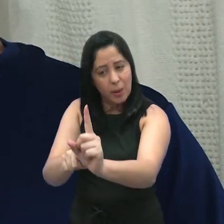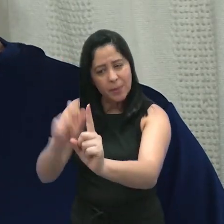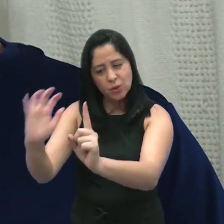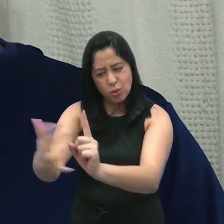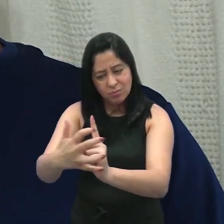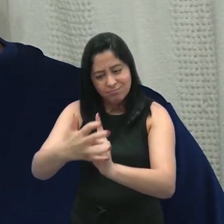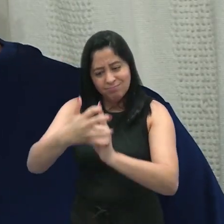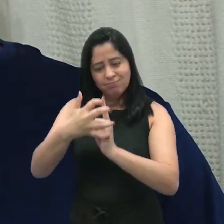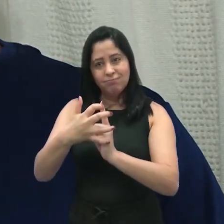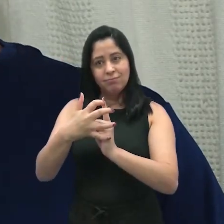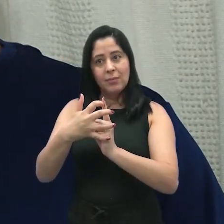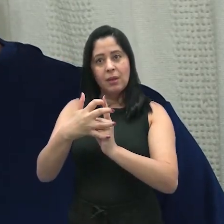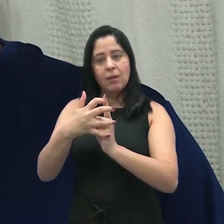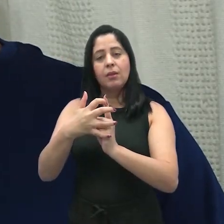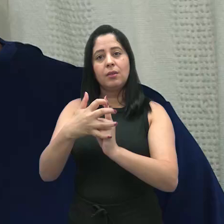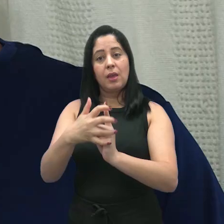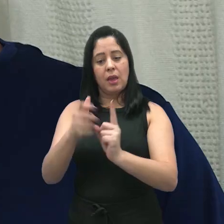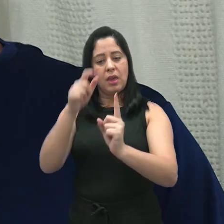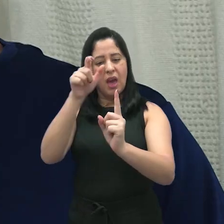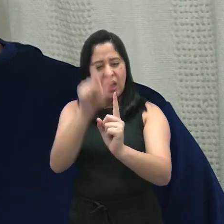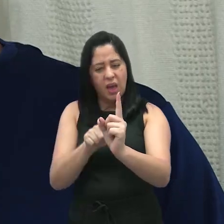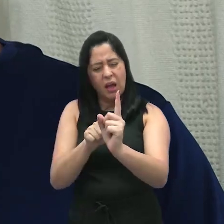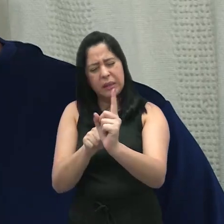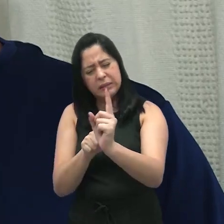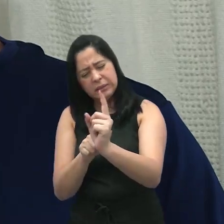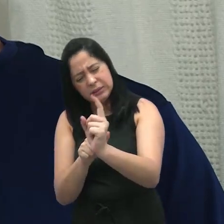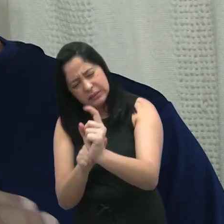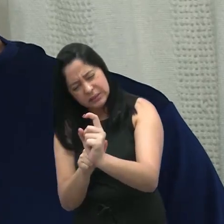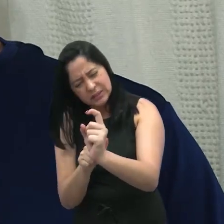vê-la passar por uma transformação, não que